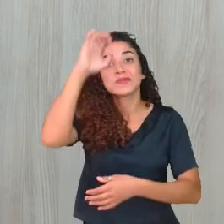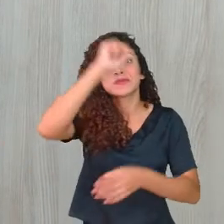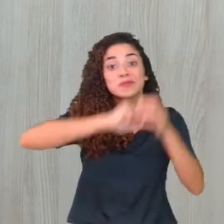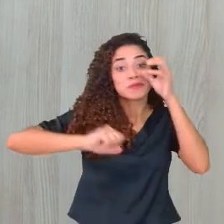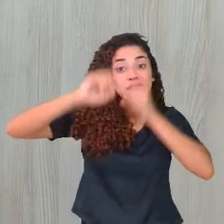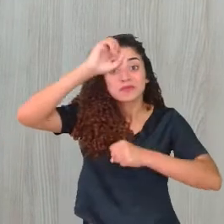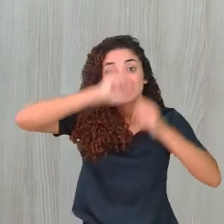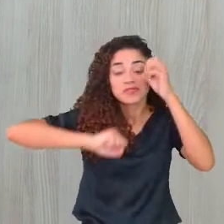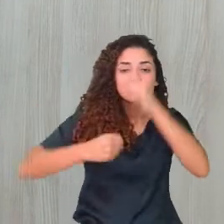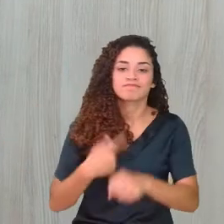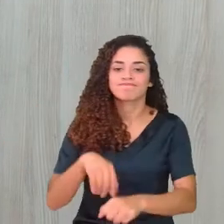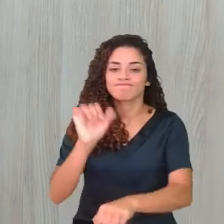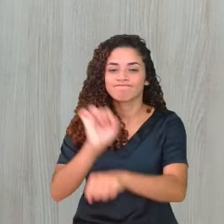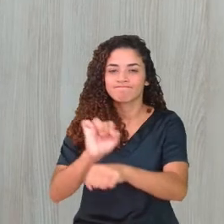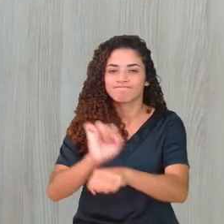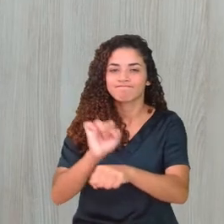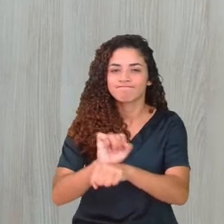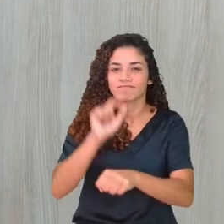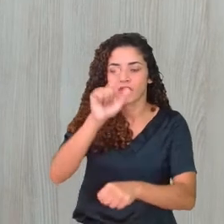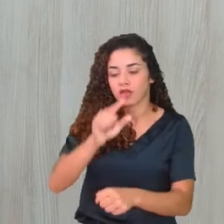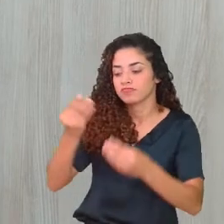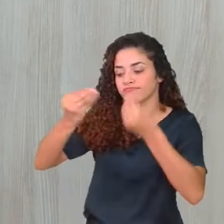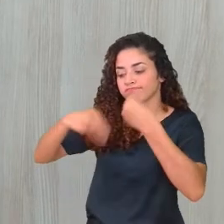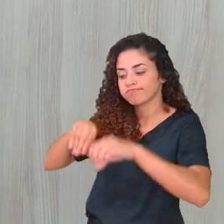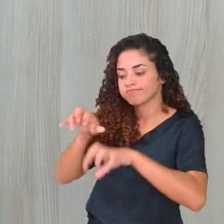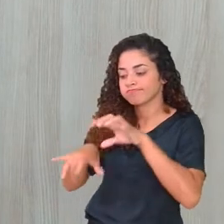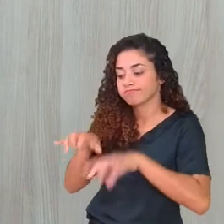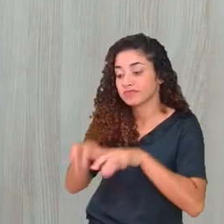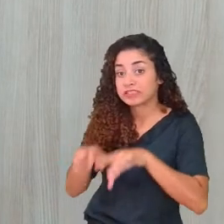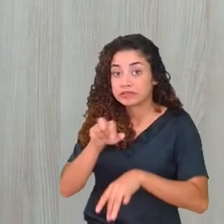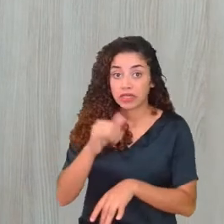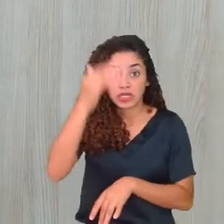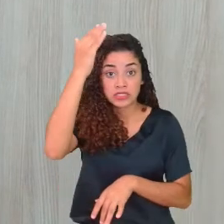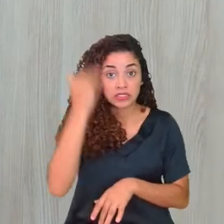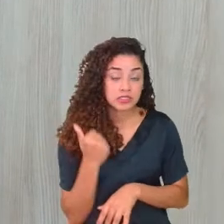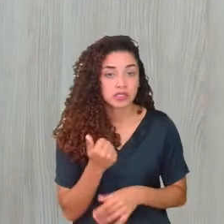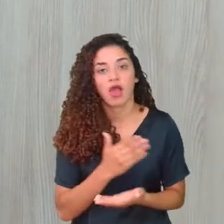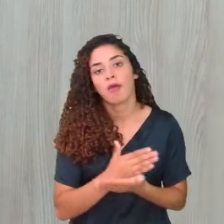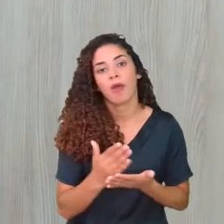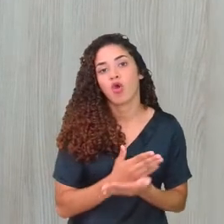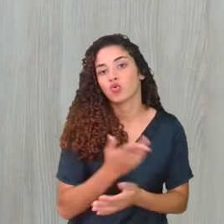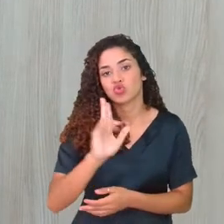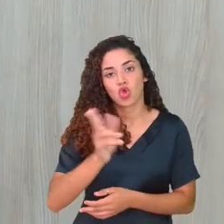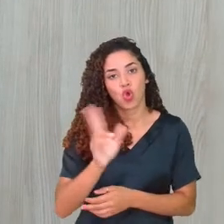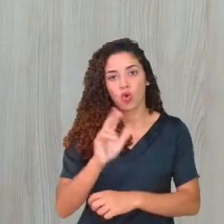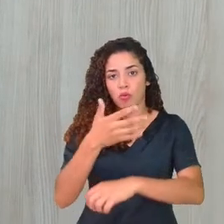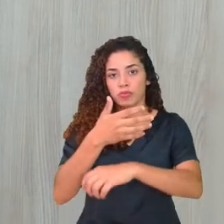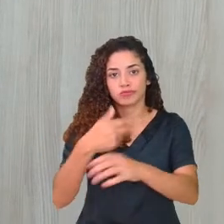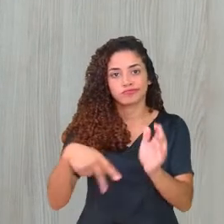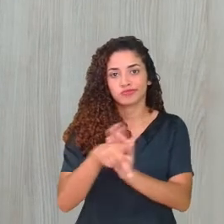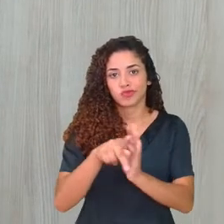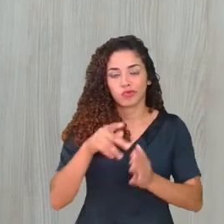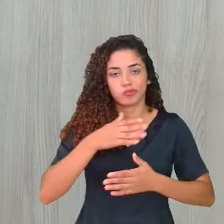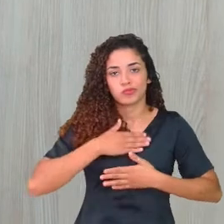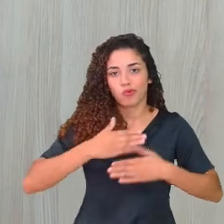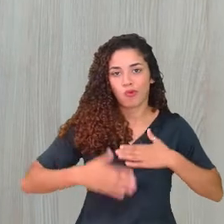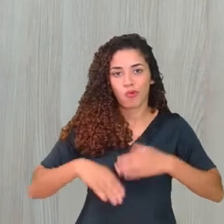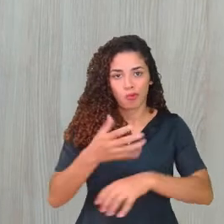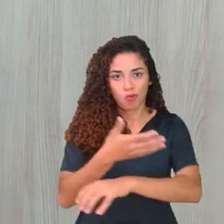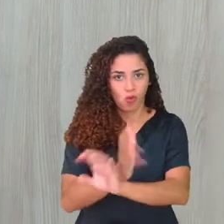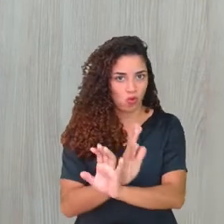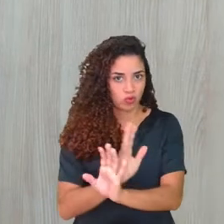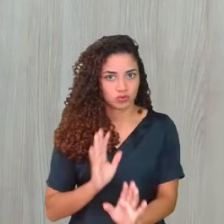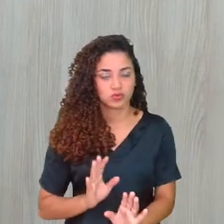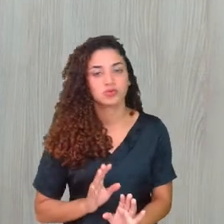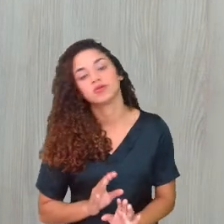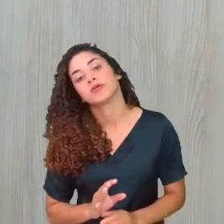mais, né, professora? E estou esperando aqui ele colocar, professora. Pois aí, é. se ele sabe o nome aí de algum osso do corpo, né? Eu espero que ele saiba, viu,